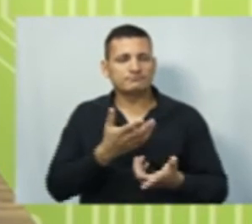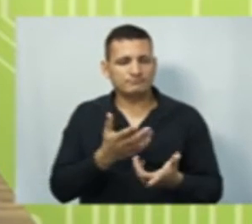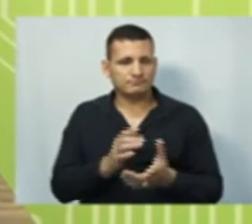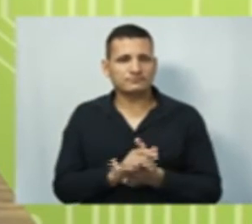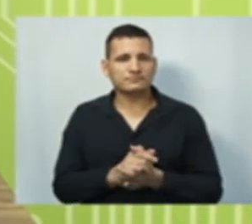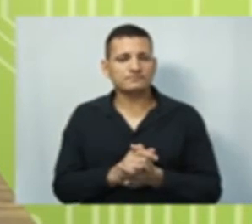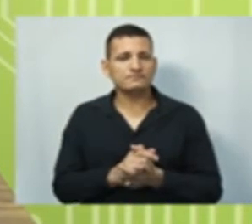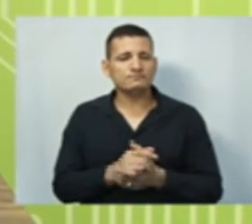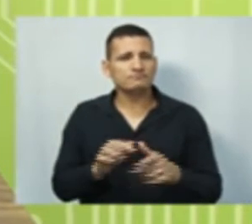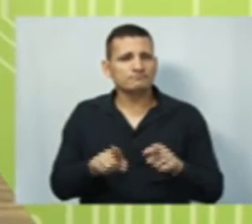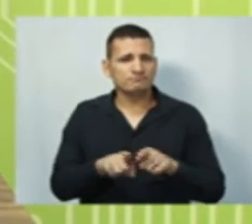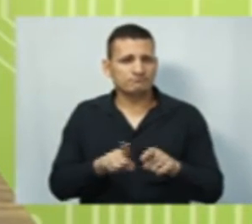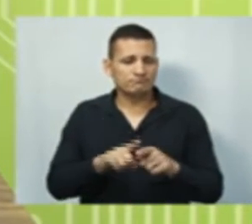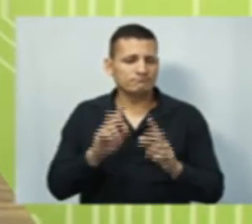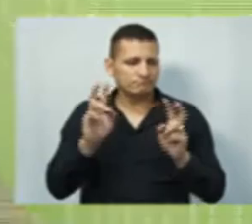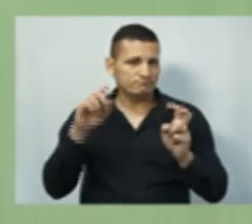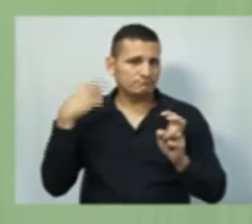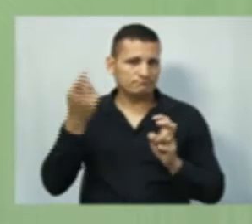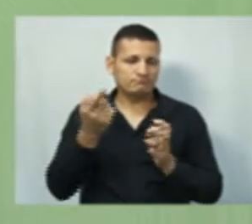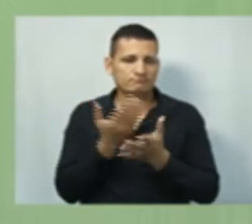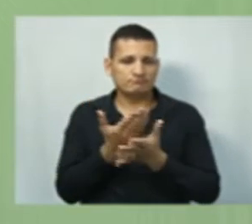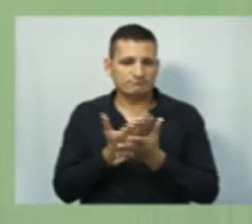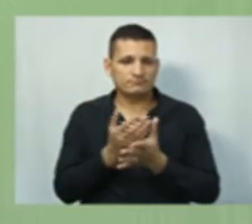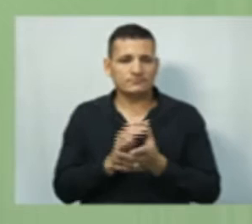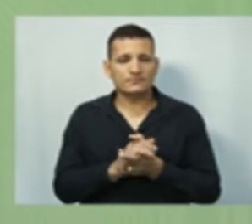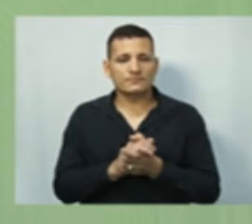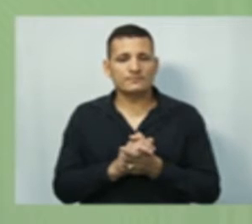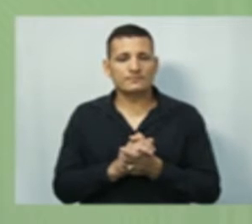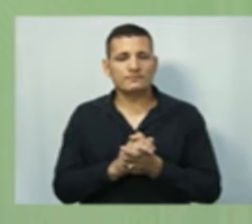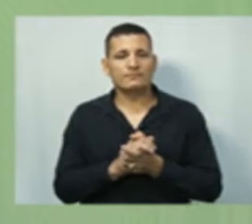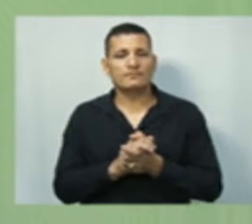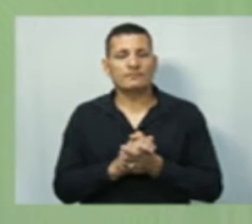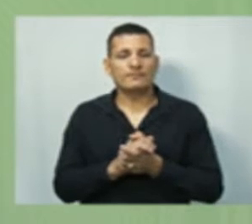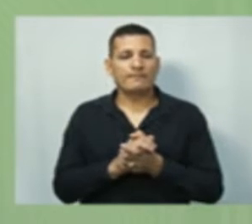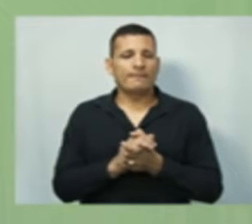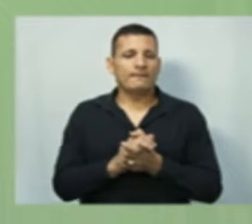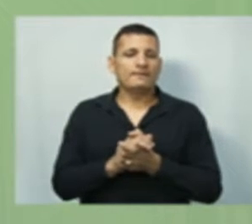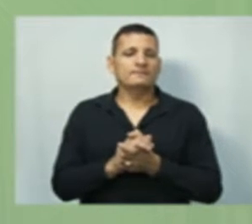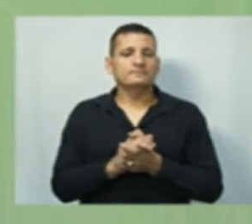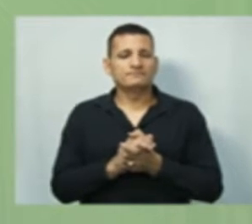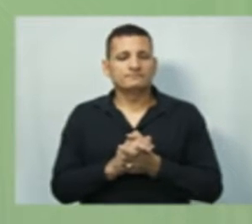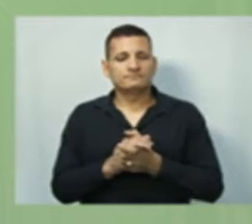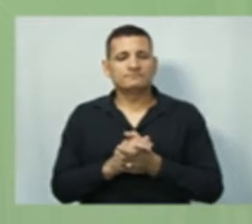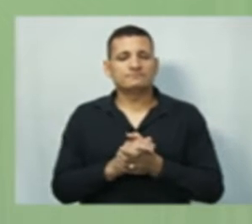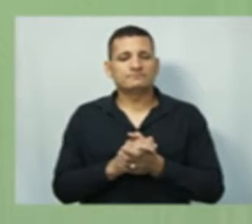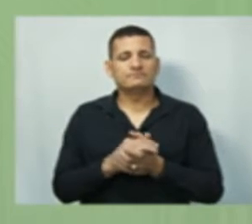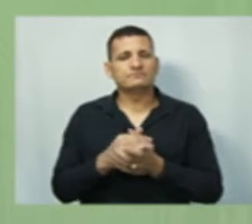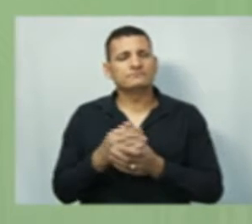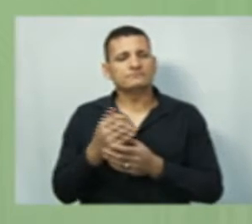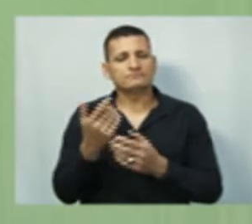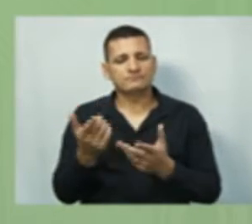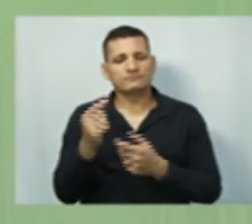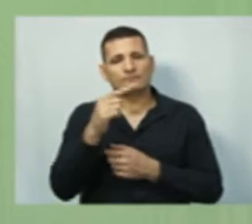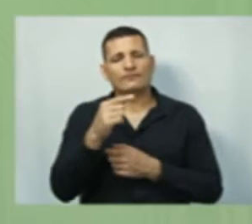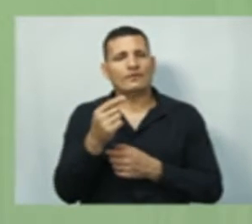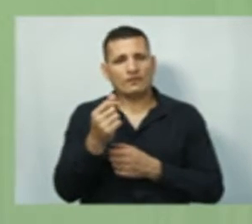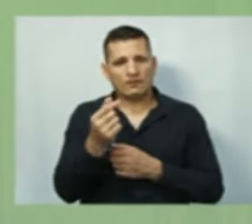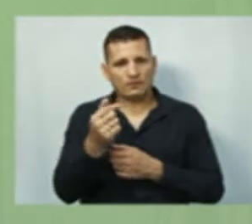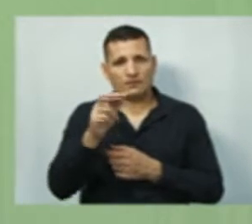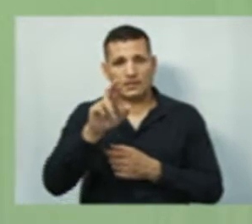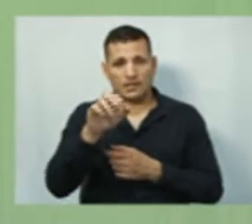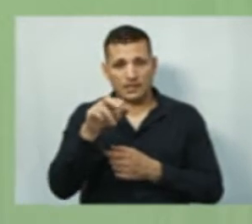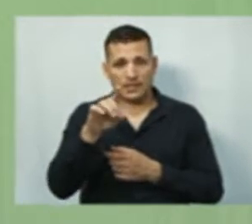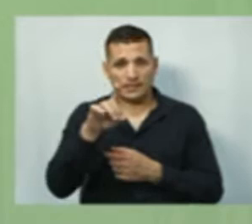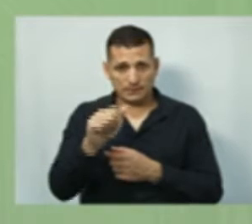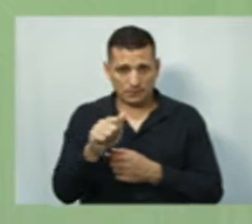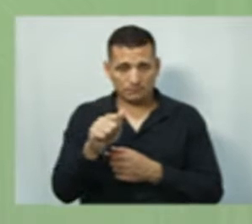é um tema das nossas próximas aulas. No nosso slide, nós podemos conferir que a renda é um bom medidor do padrão de vida de um país.